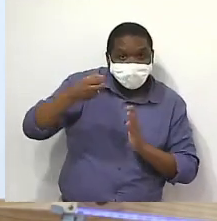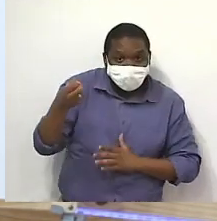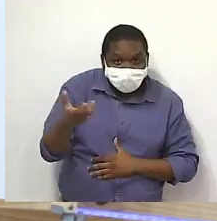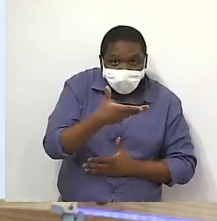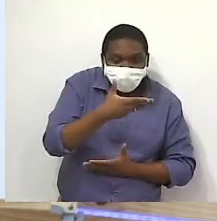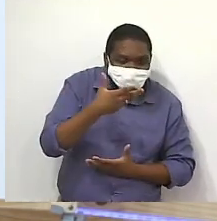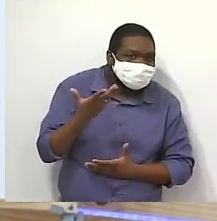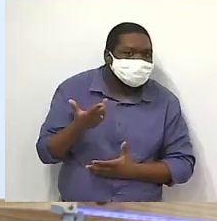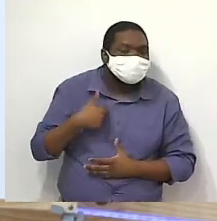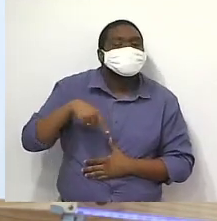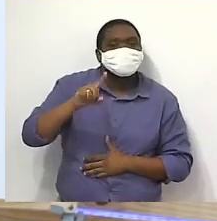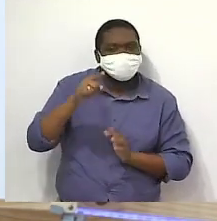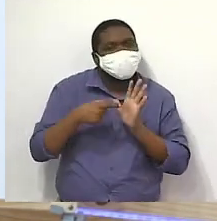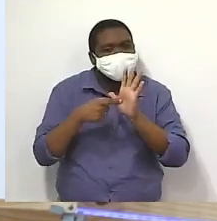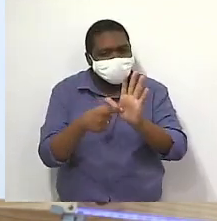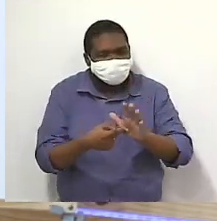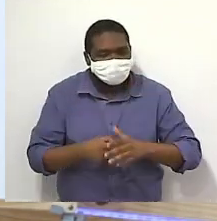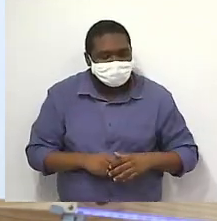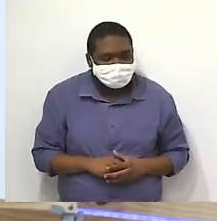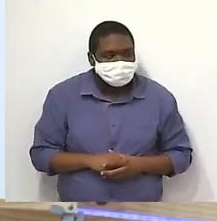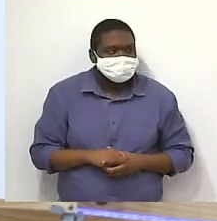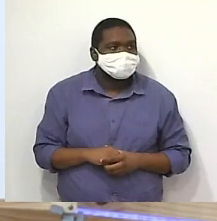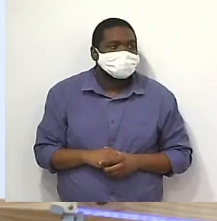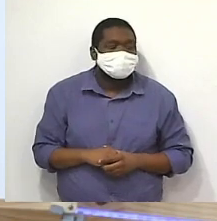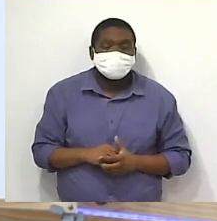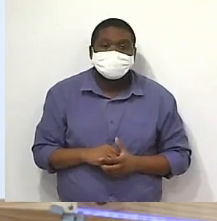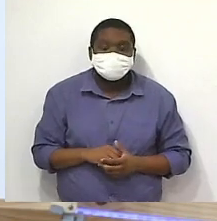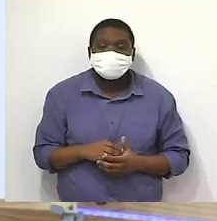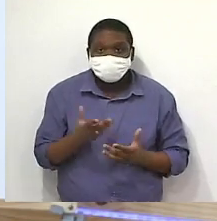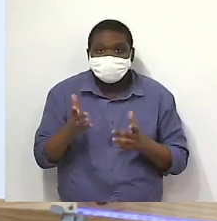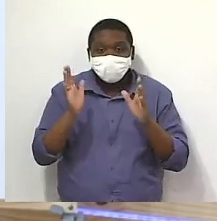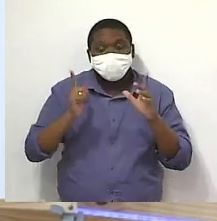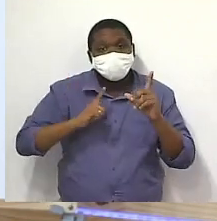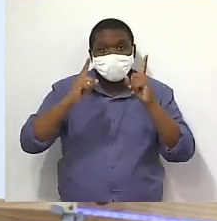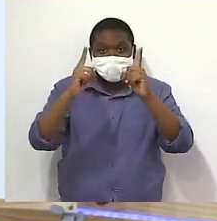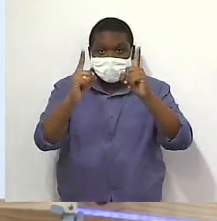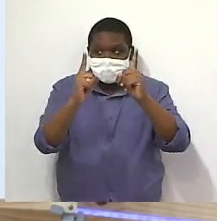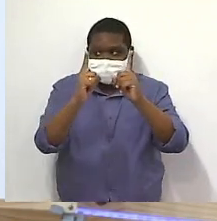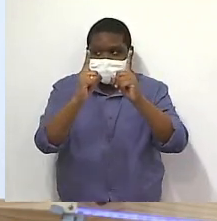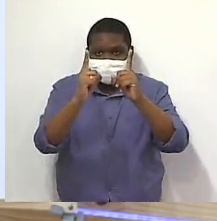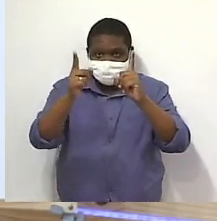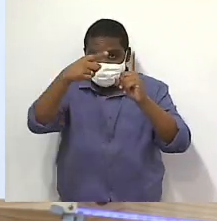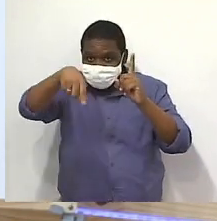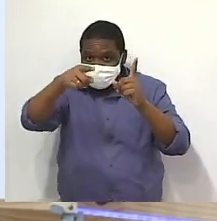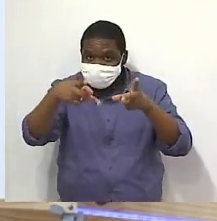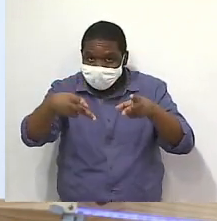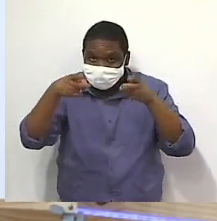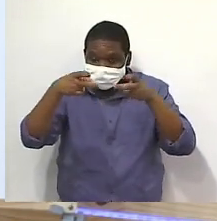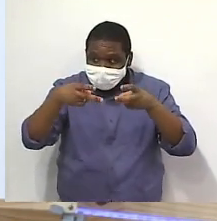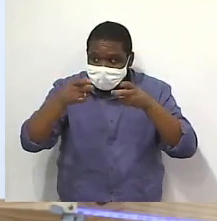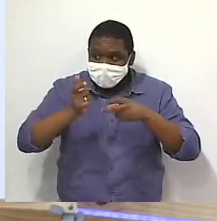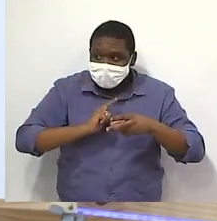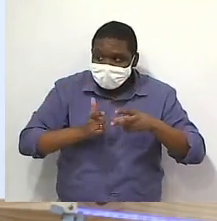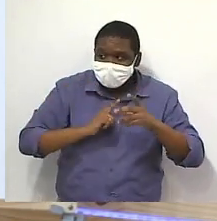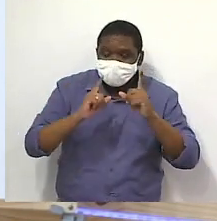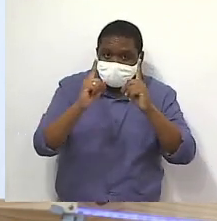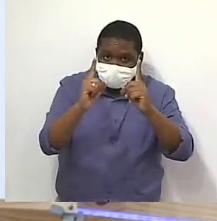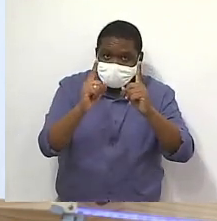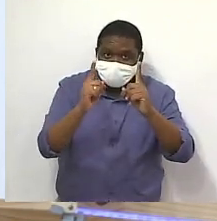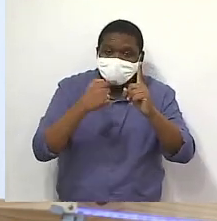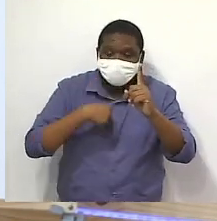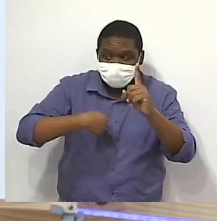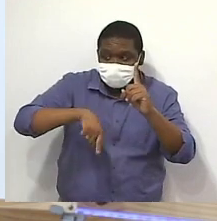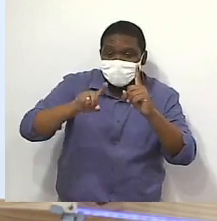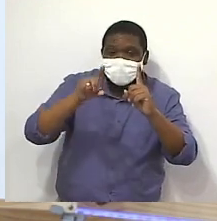vocês, e eu vou demonstrar a partir disso, ó. Primeiro, eu já botei a medida aqui para que vocês percebessem, tá bom? Ó, vou centrar a